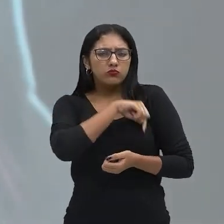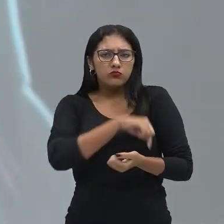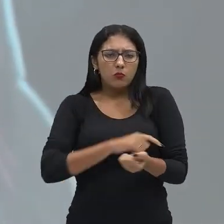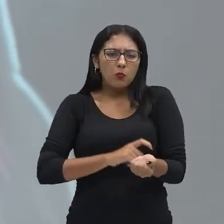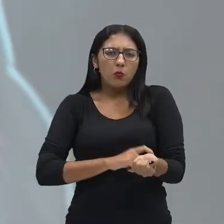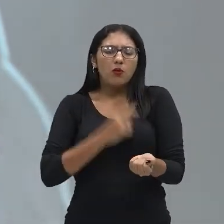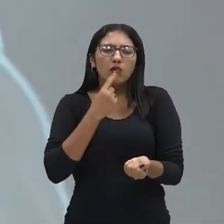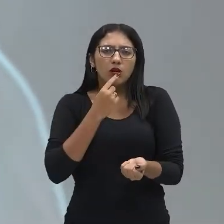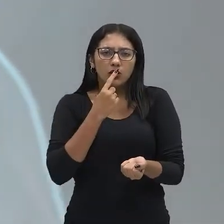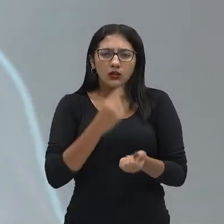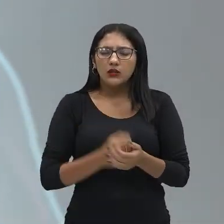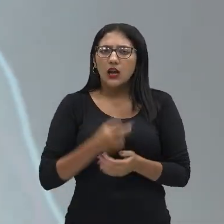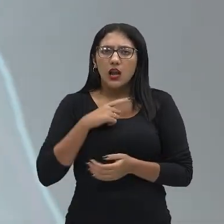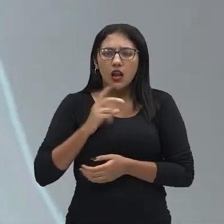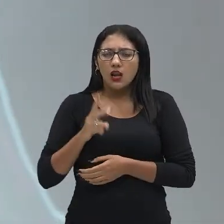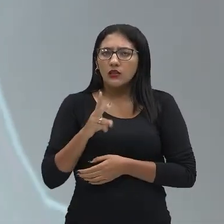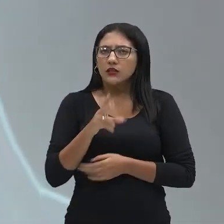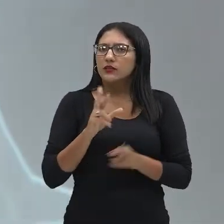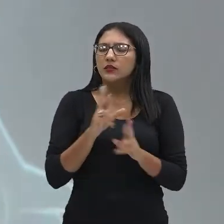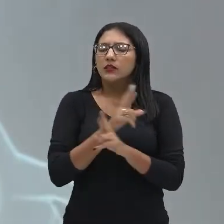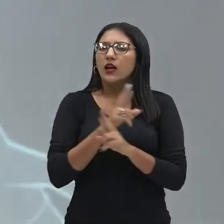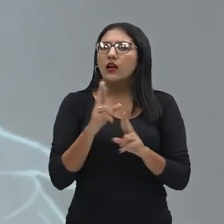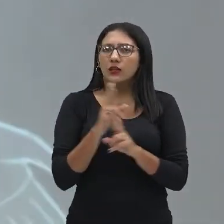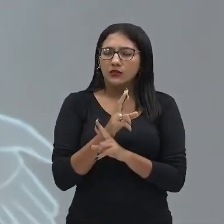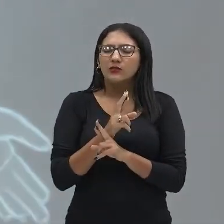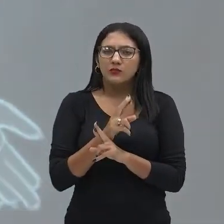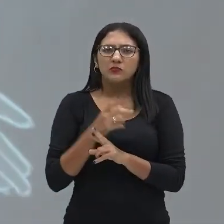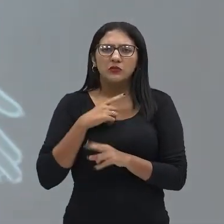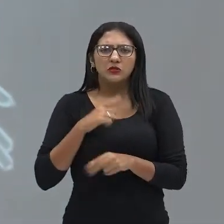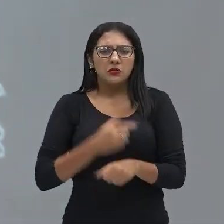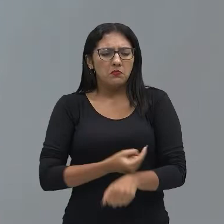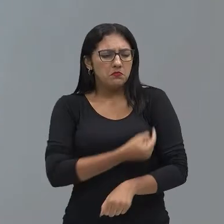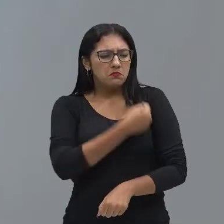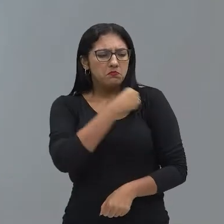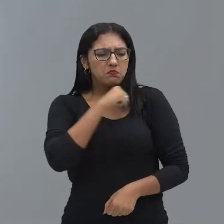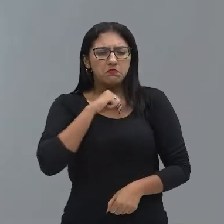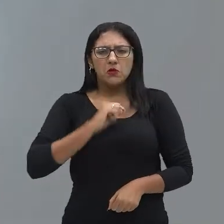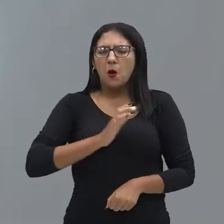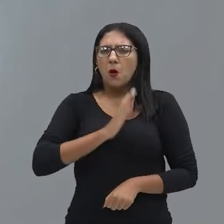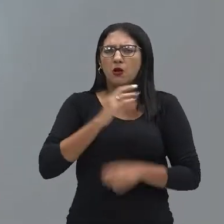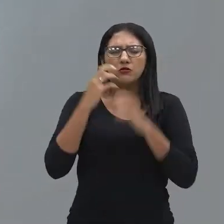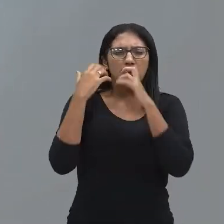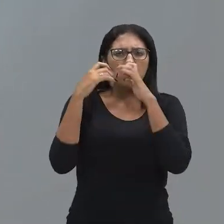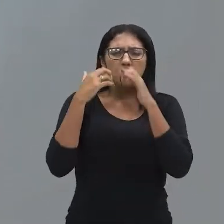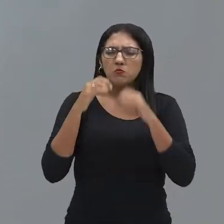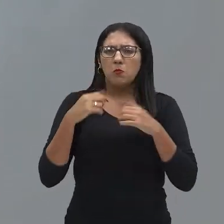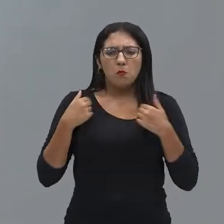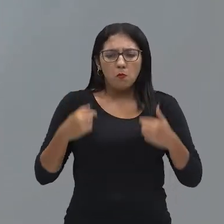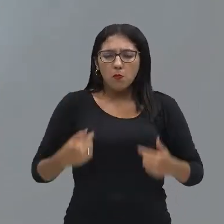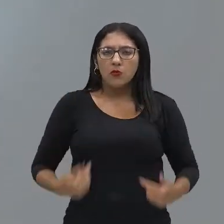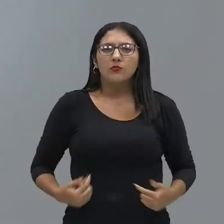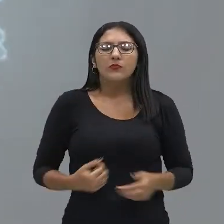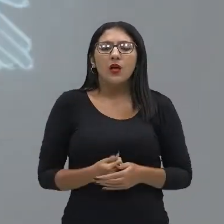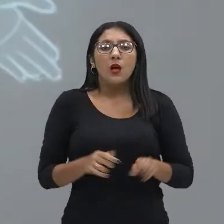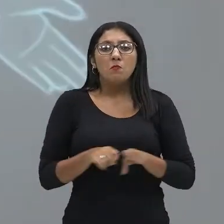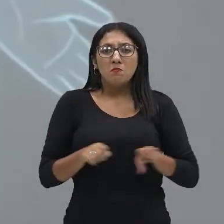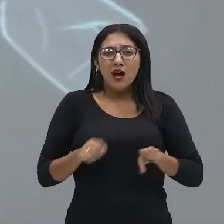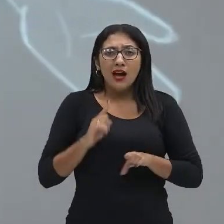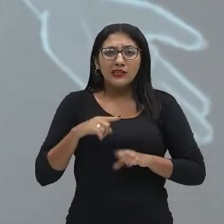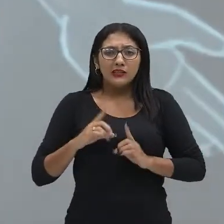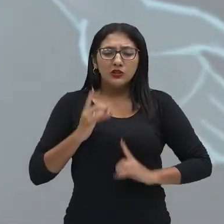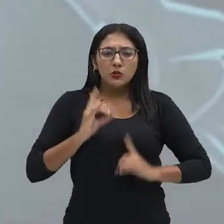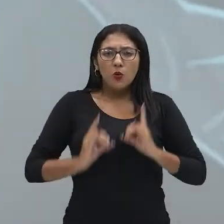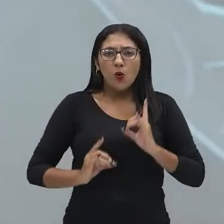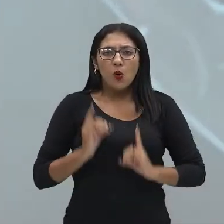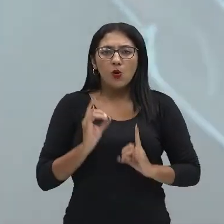hormônios, eles vão cair na corrente sanguínea, ou seja, vão para qualquer parte do corpo. Só que esses hormônios só